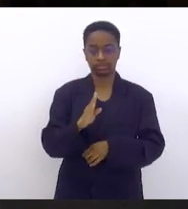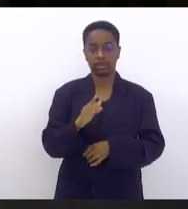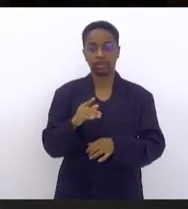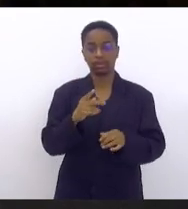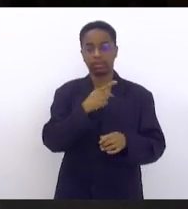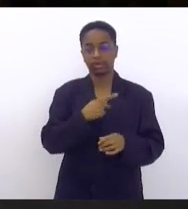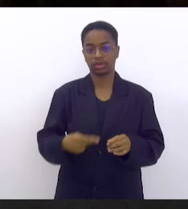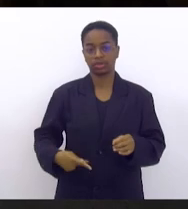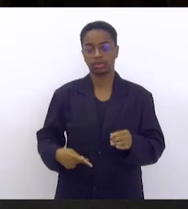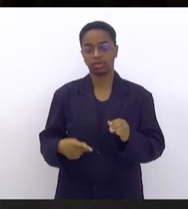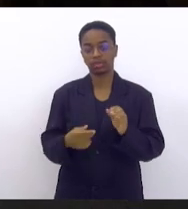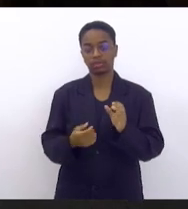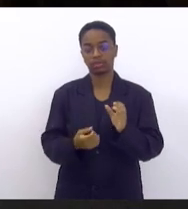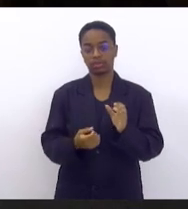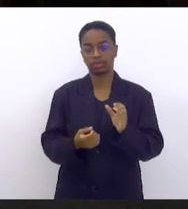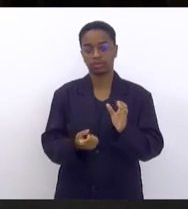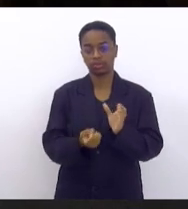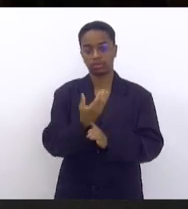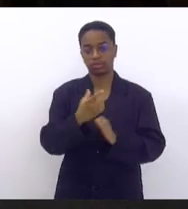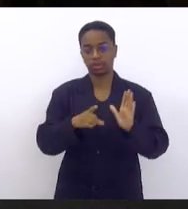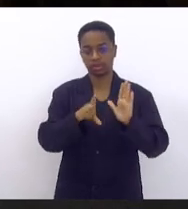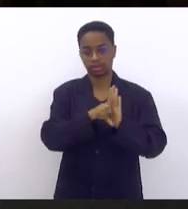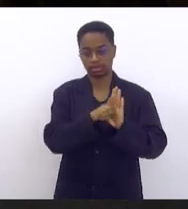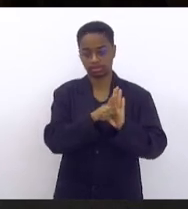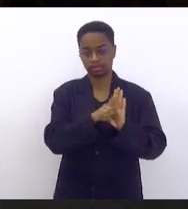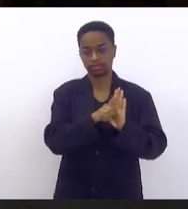lei, pelo incrível que pareça, depois de muito tempo,